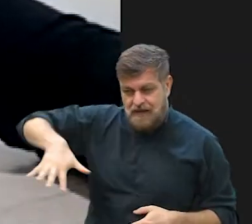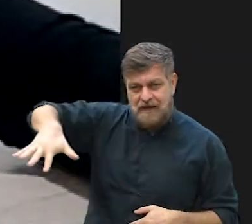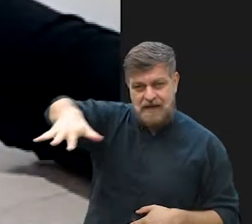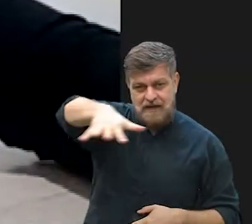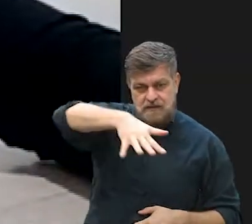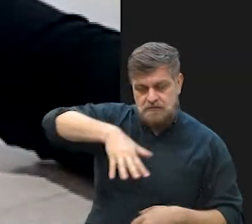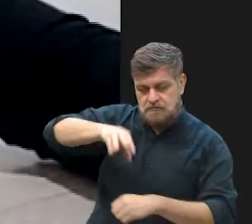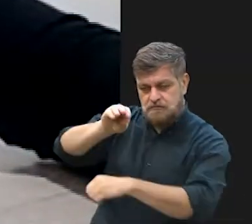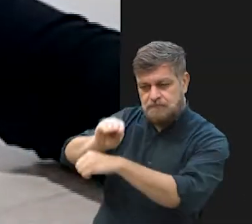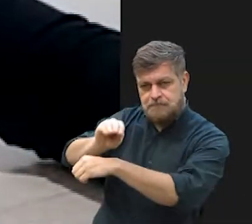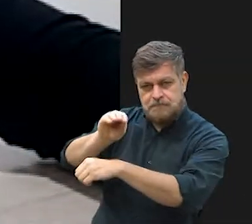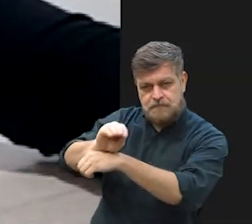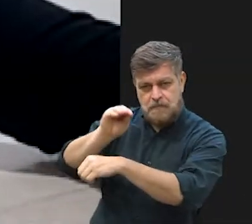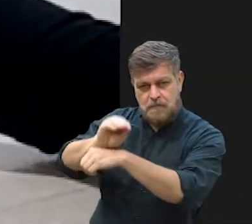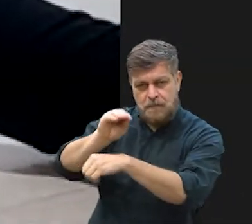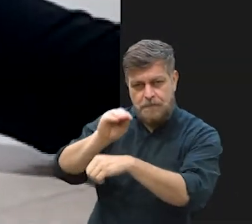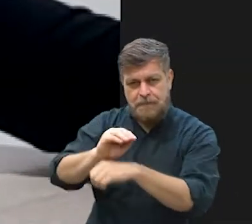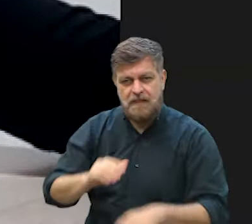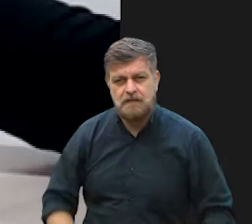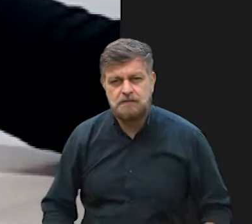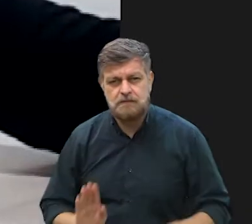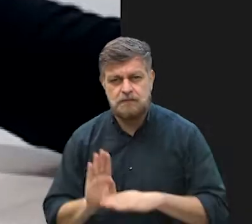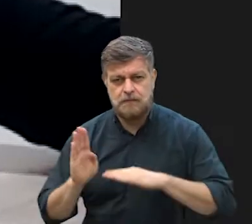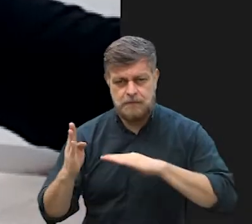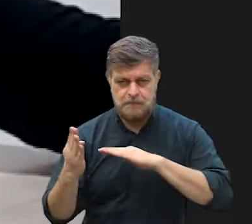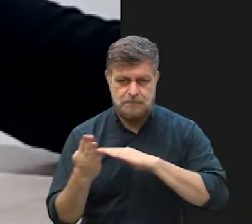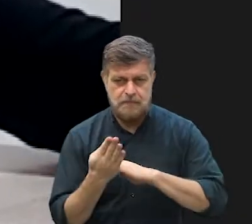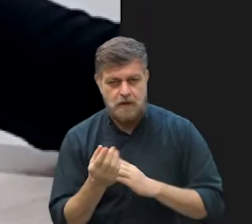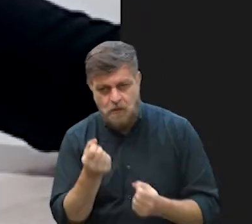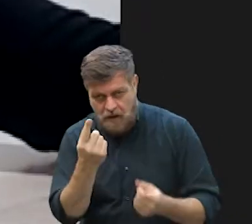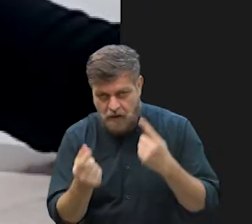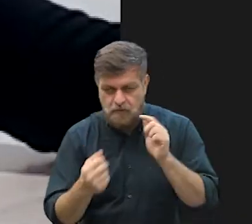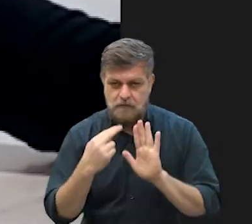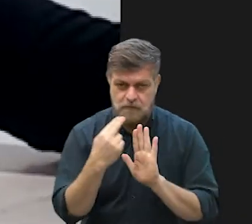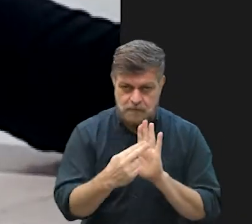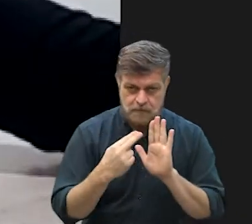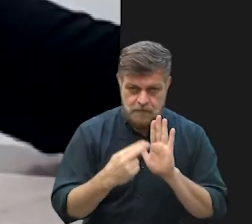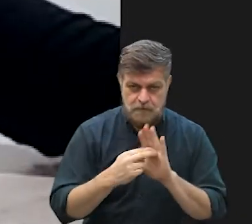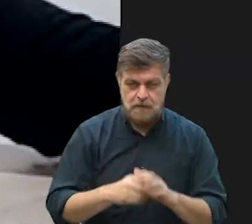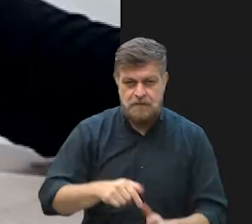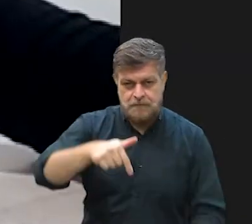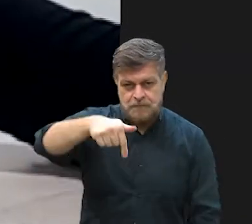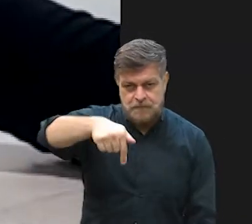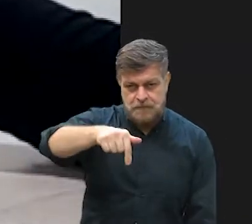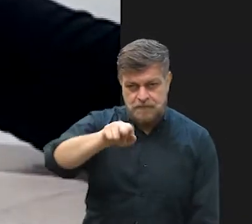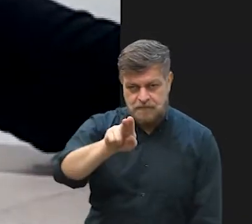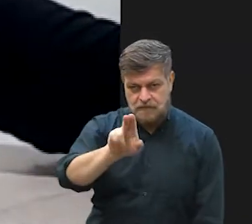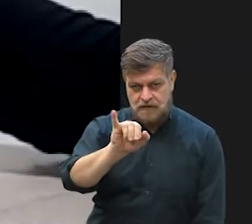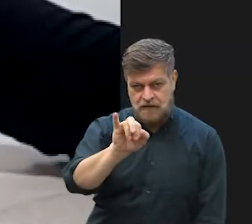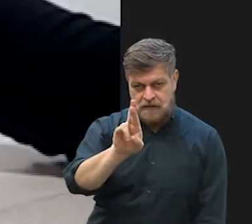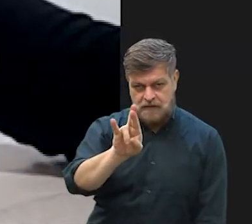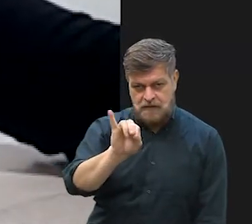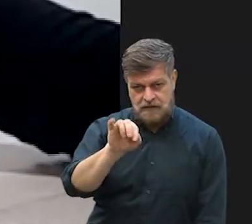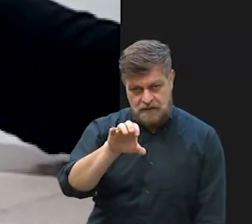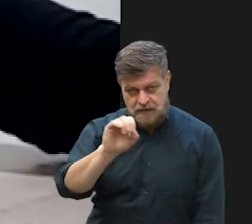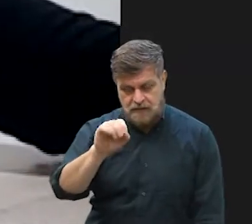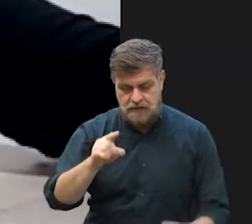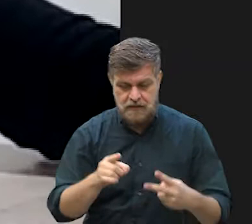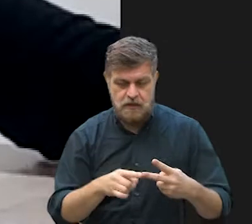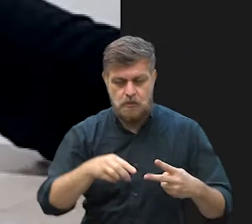leste aqui, nós atendemos os bairros, alguns, né, eu vou falar alguns, São Quirino,